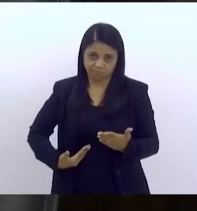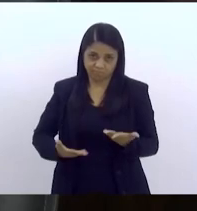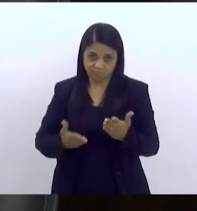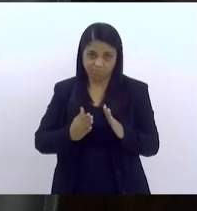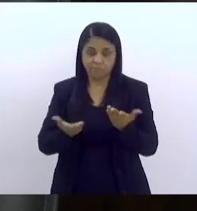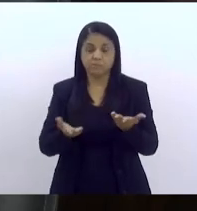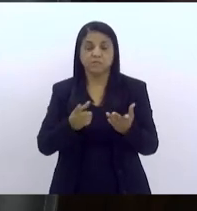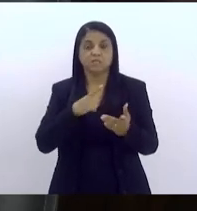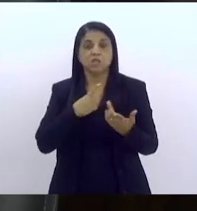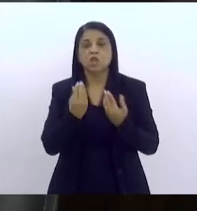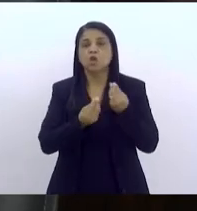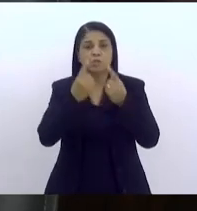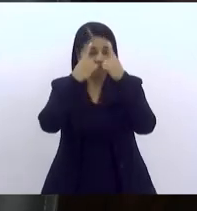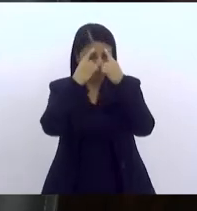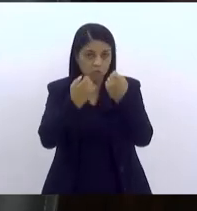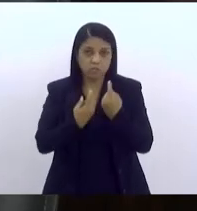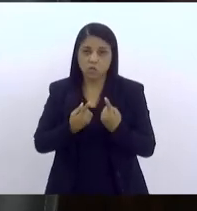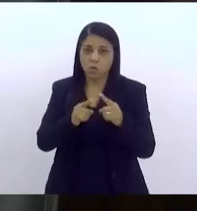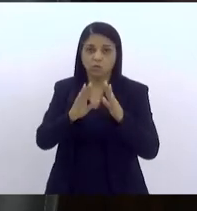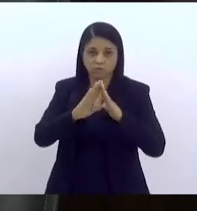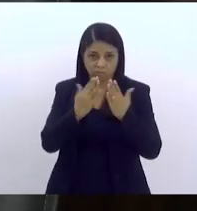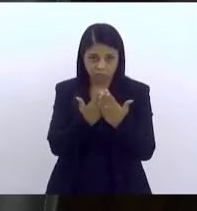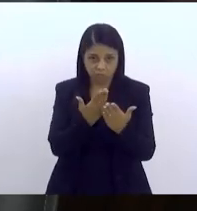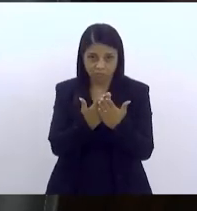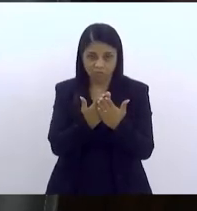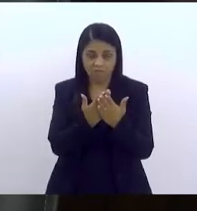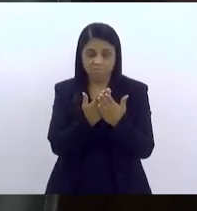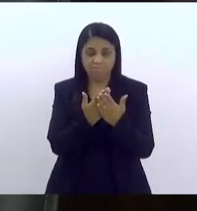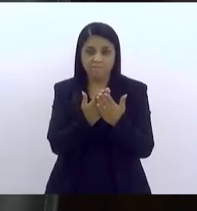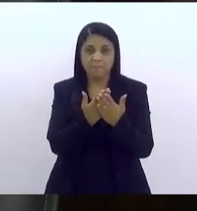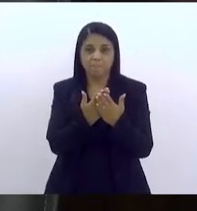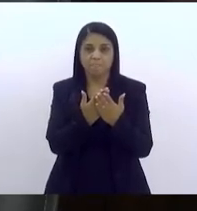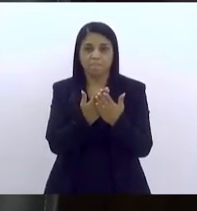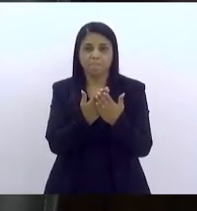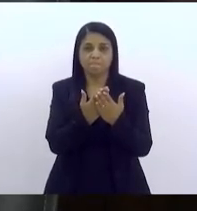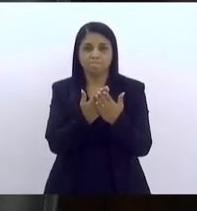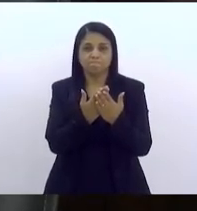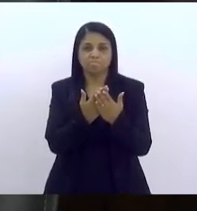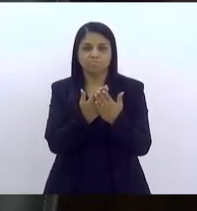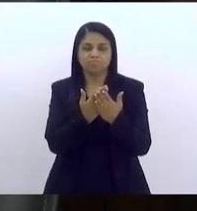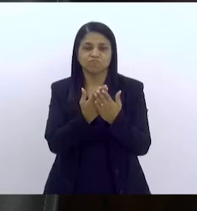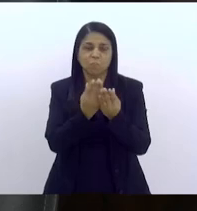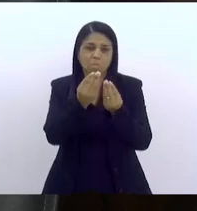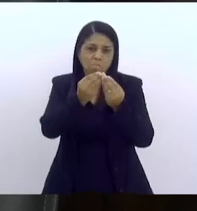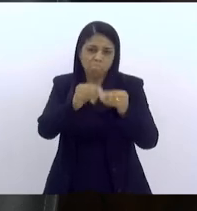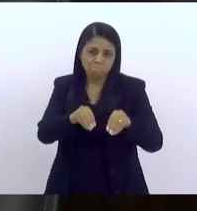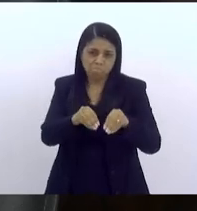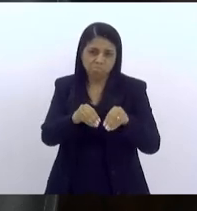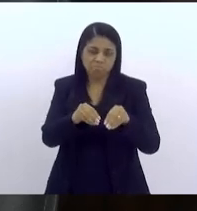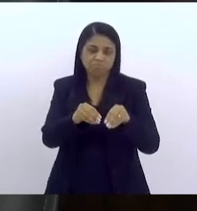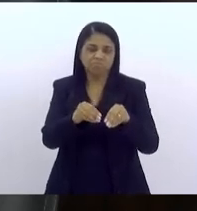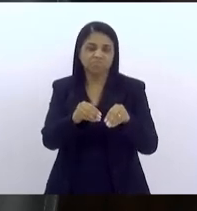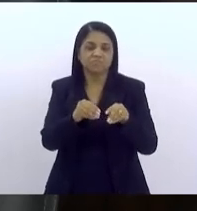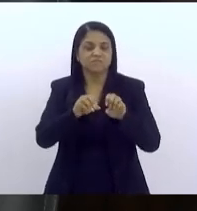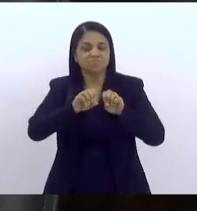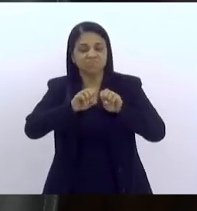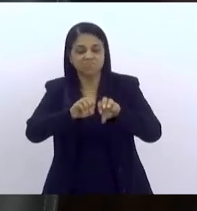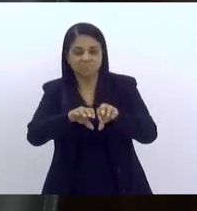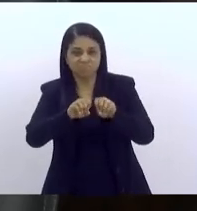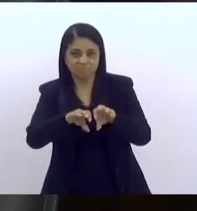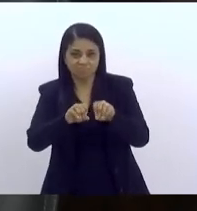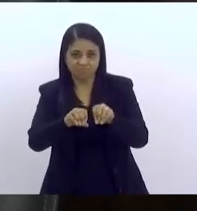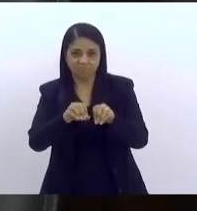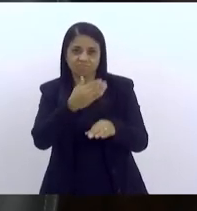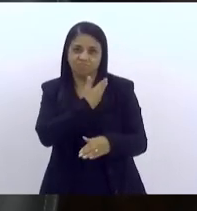e contra a escola do processo de sucatização de degradação da educação pública